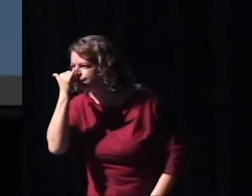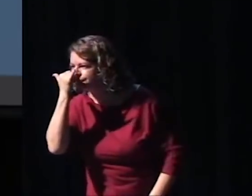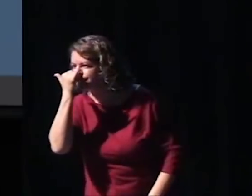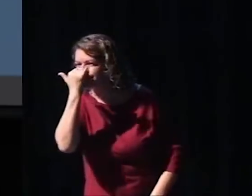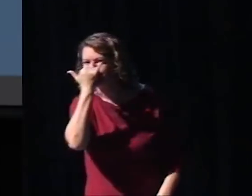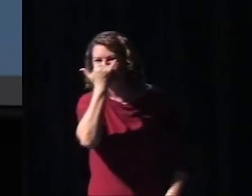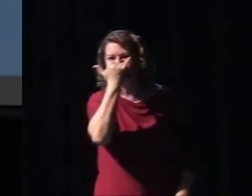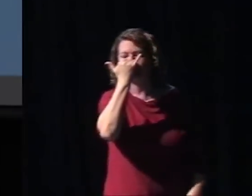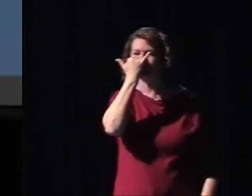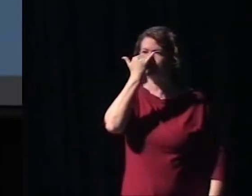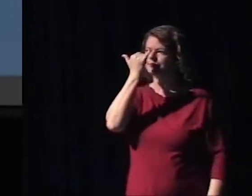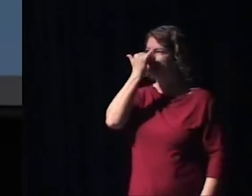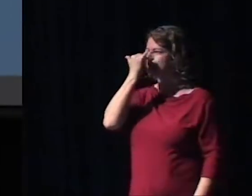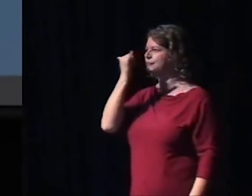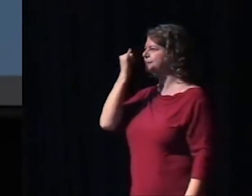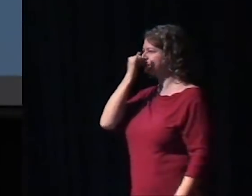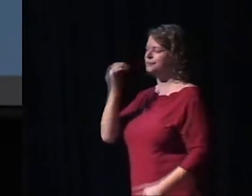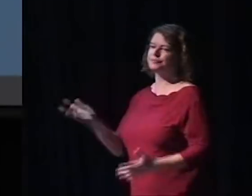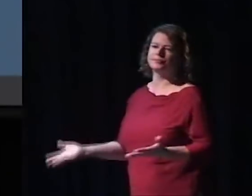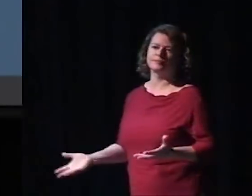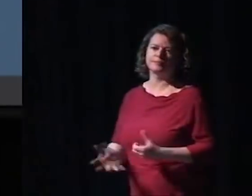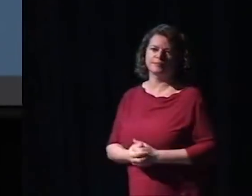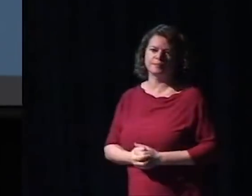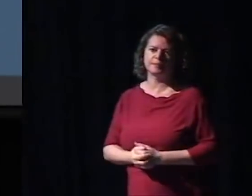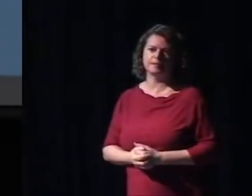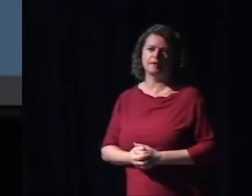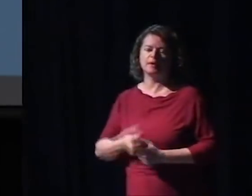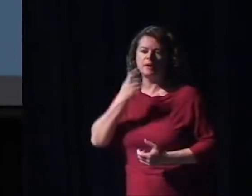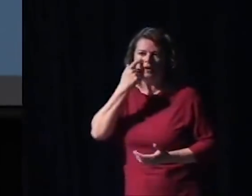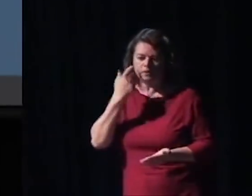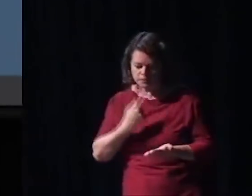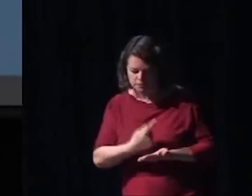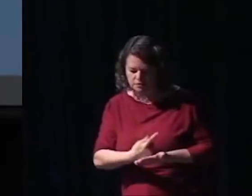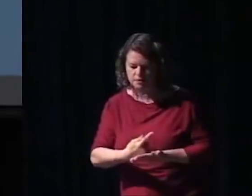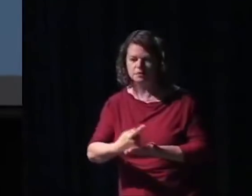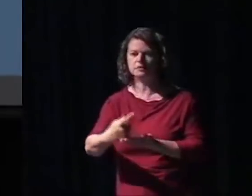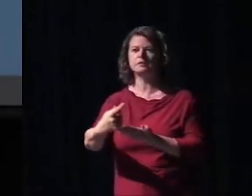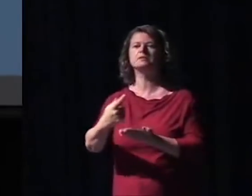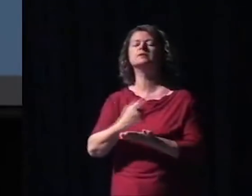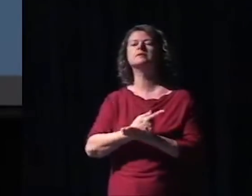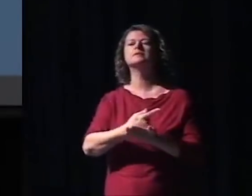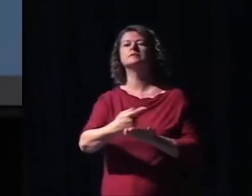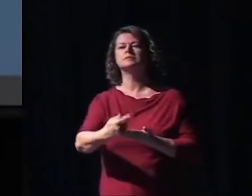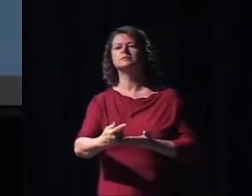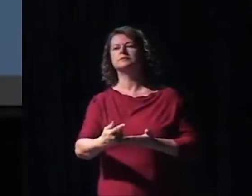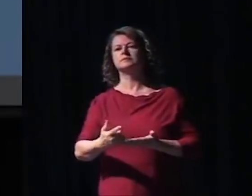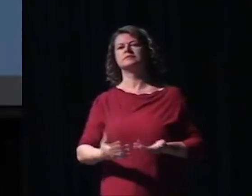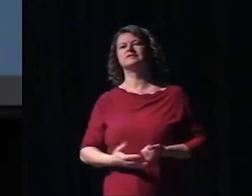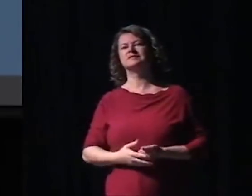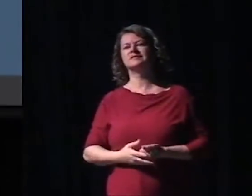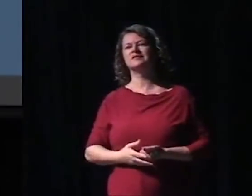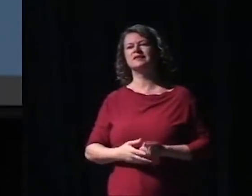diz: os judeus, os filhos de Ismael, serão como um jumento selvagem, ninguém vai segurar eles.